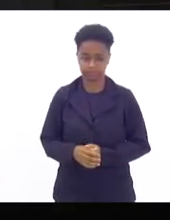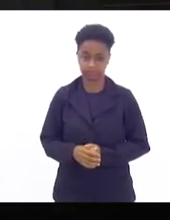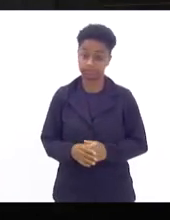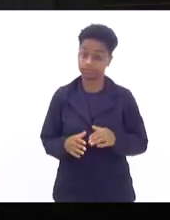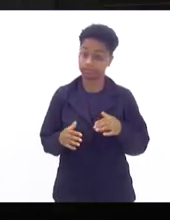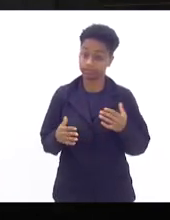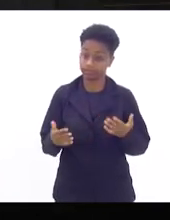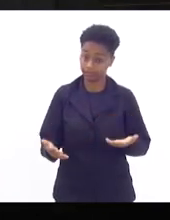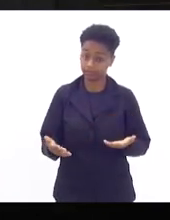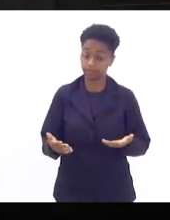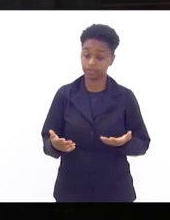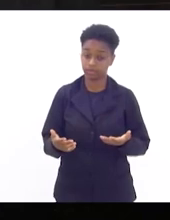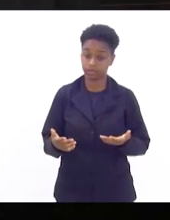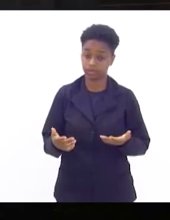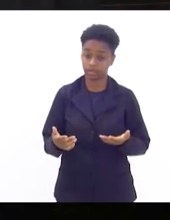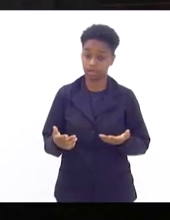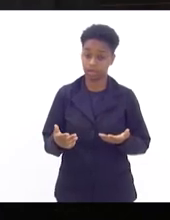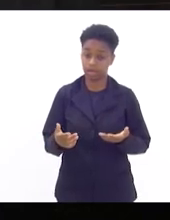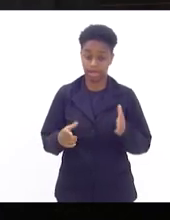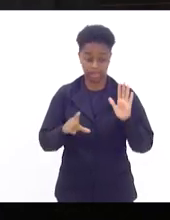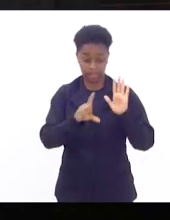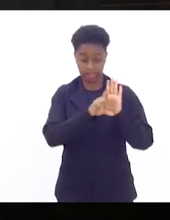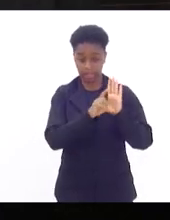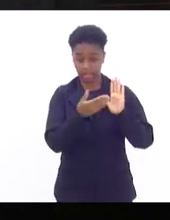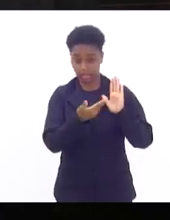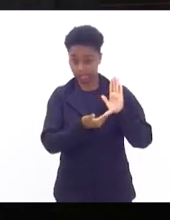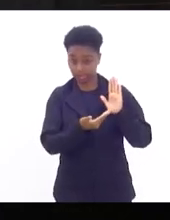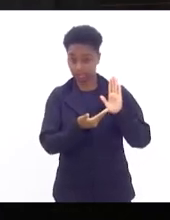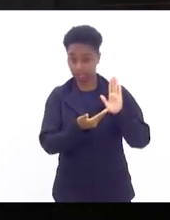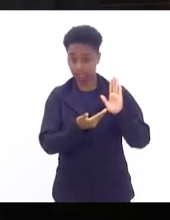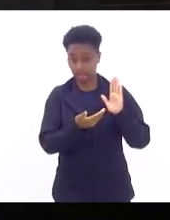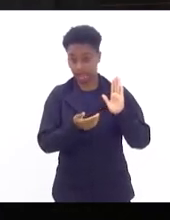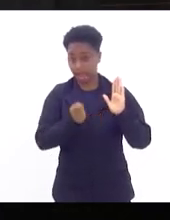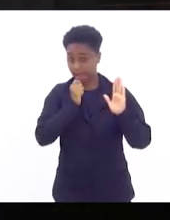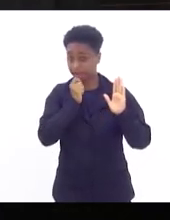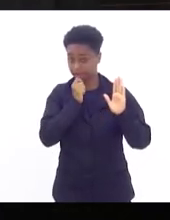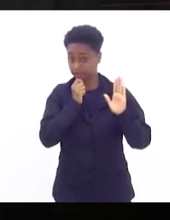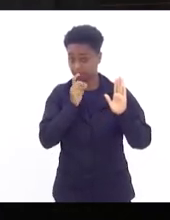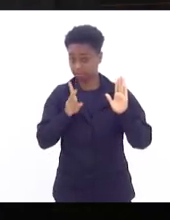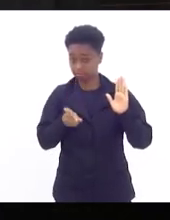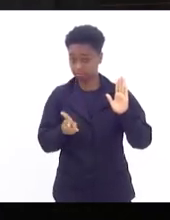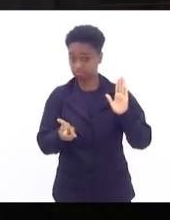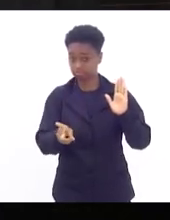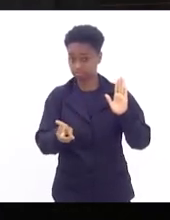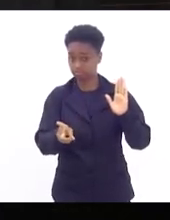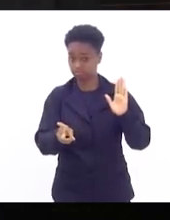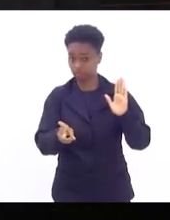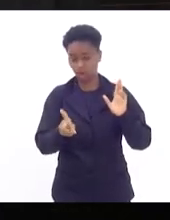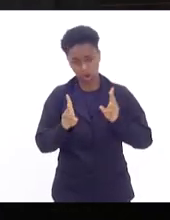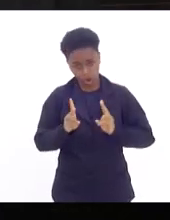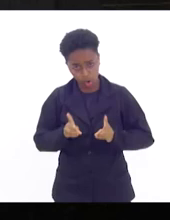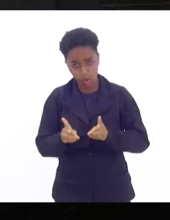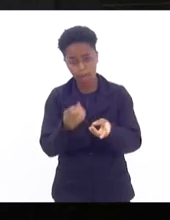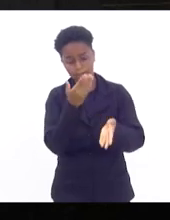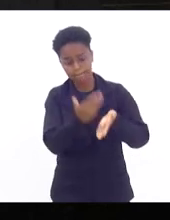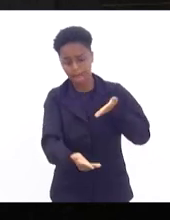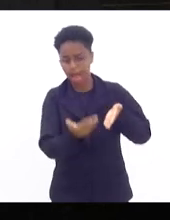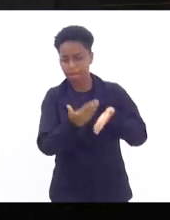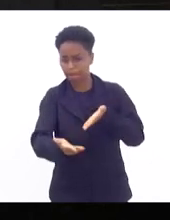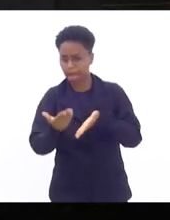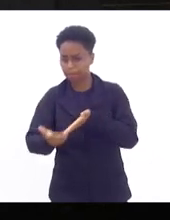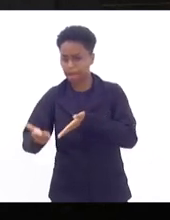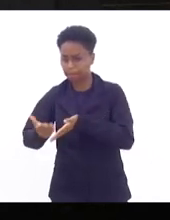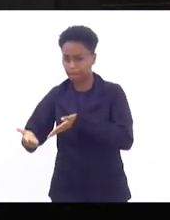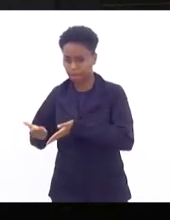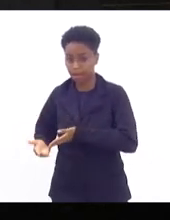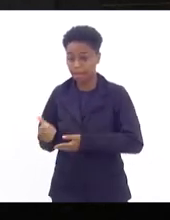Essa parte dessa legislação está em pé. A gente continua perdendo, no